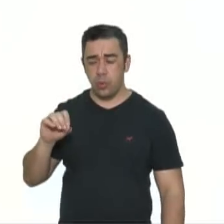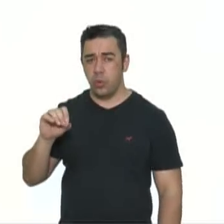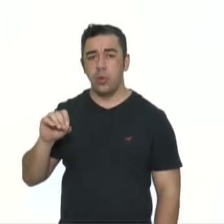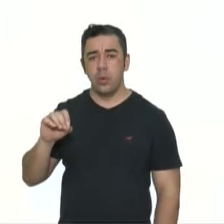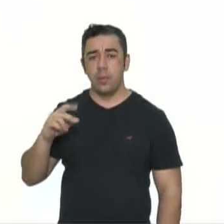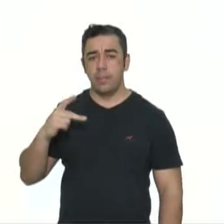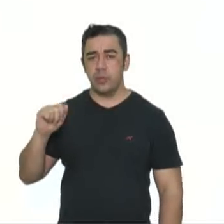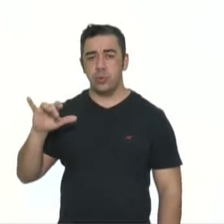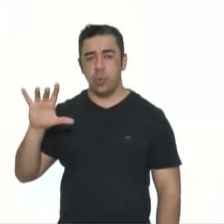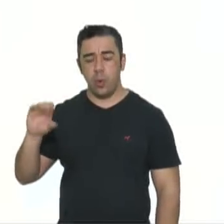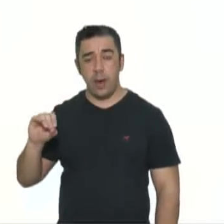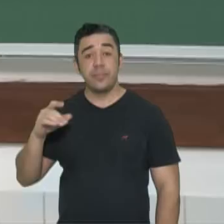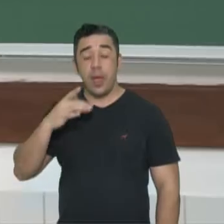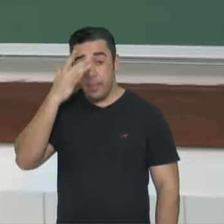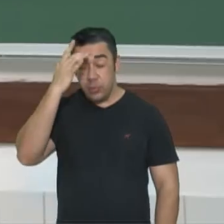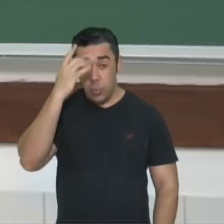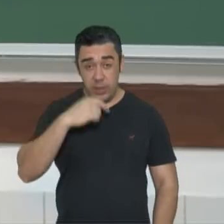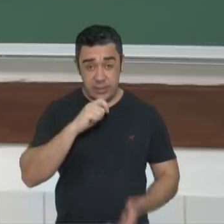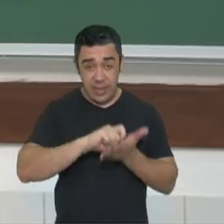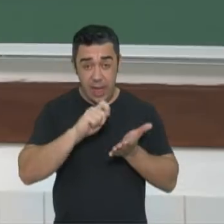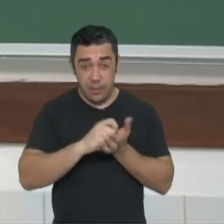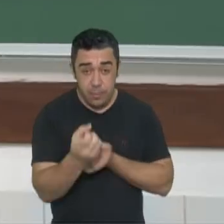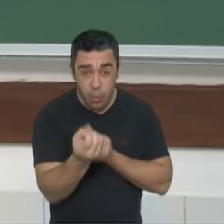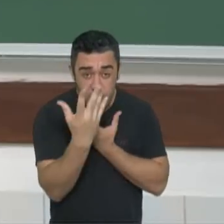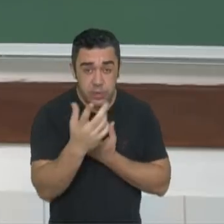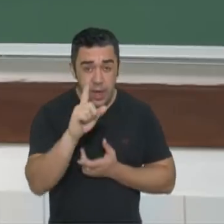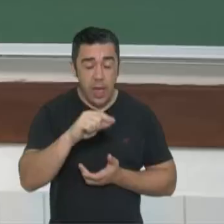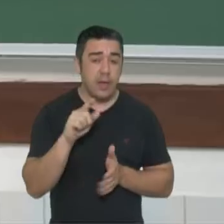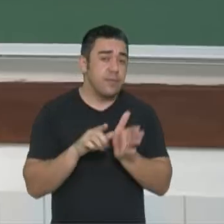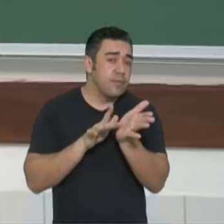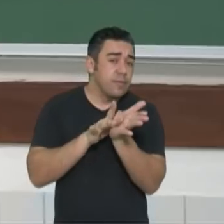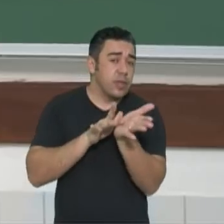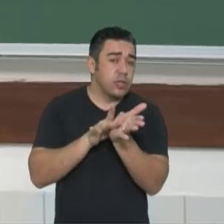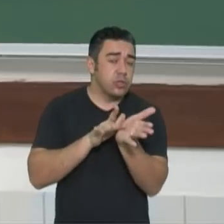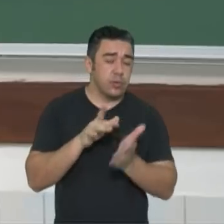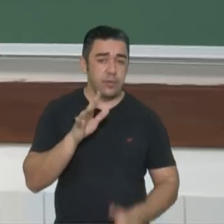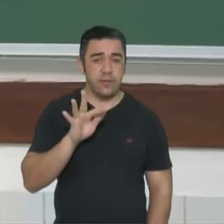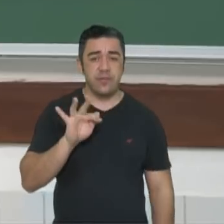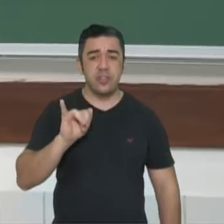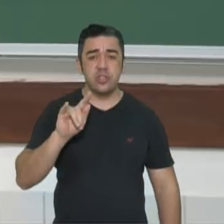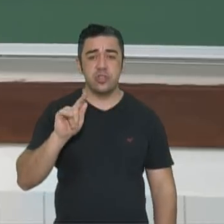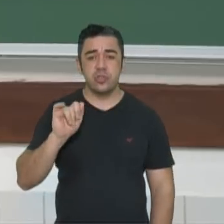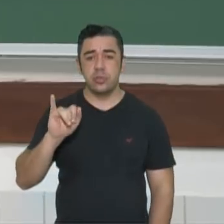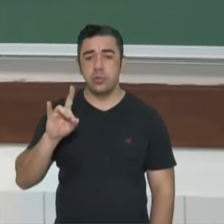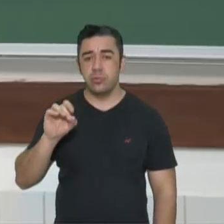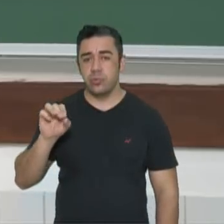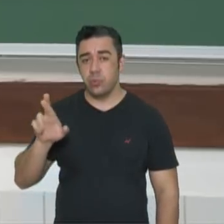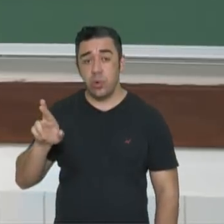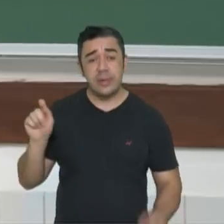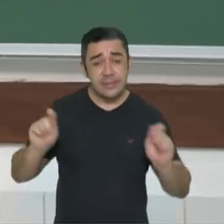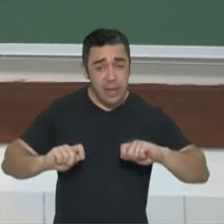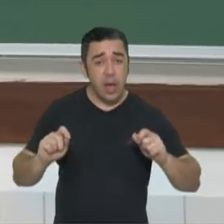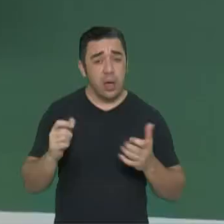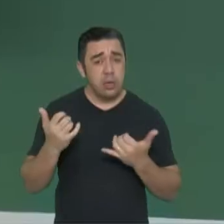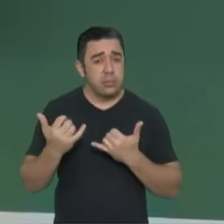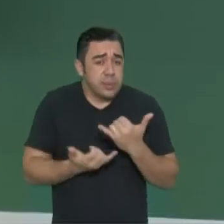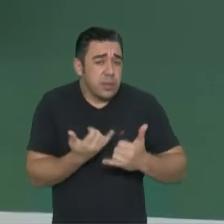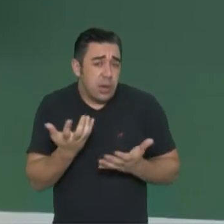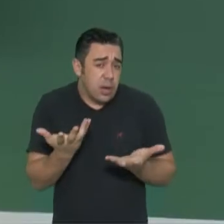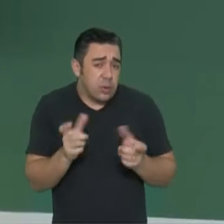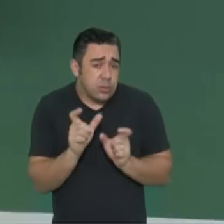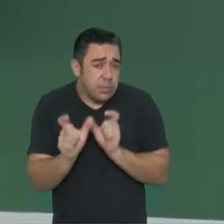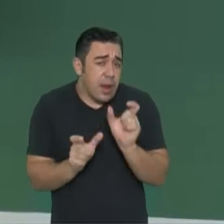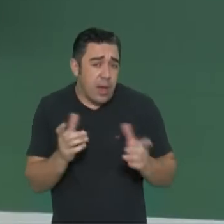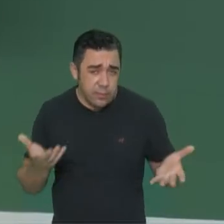fingidor. A liberdade poética, meus amigos, oferece isso ao escritor, enfim. Então ele pode brincar com esses elementos, é isso que ele